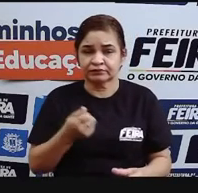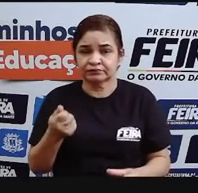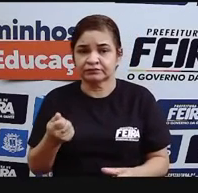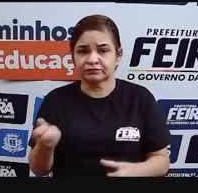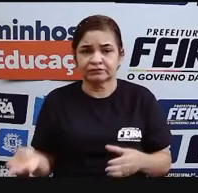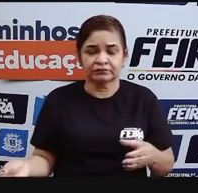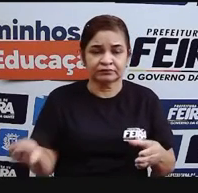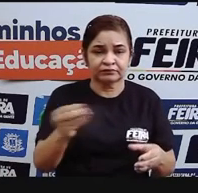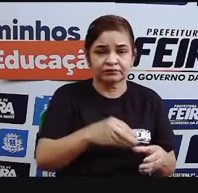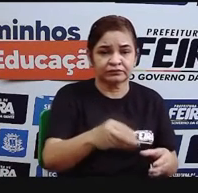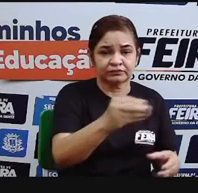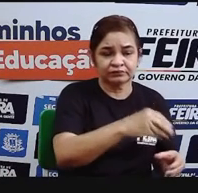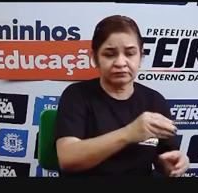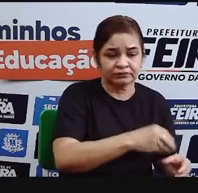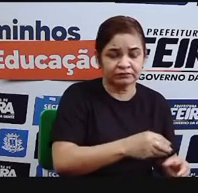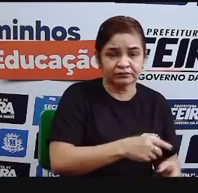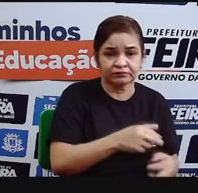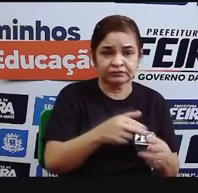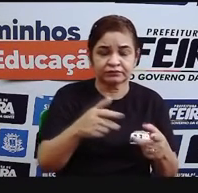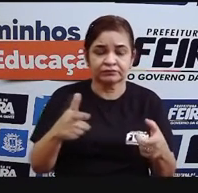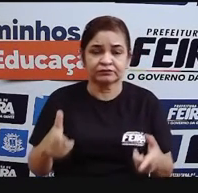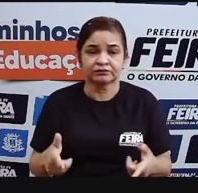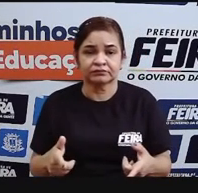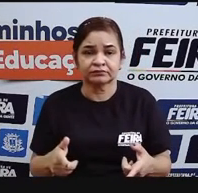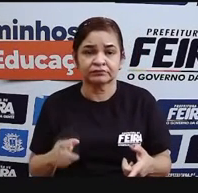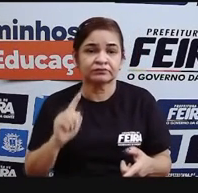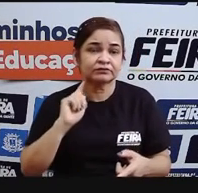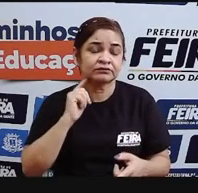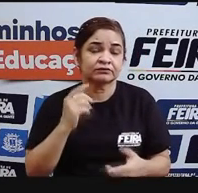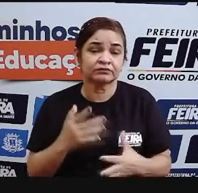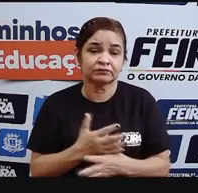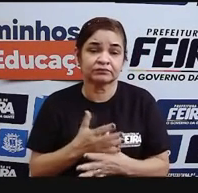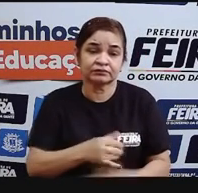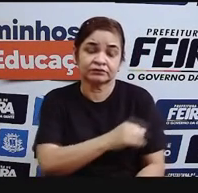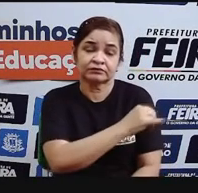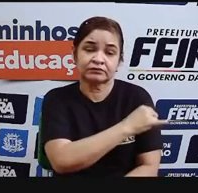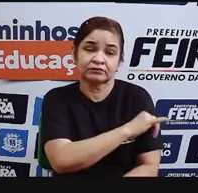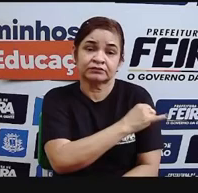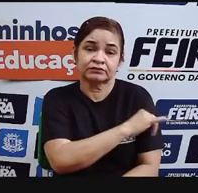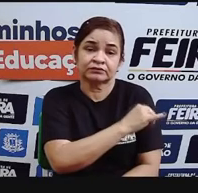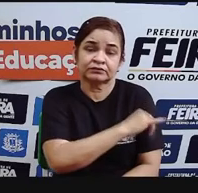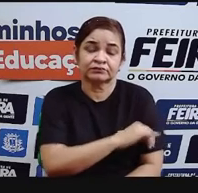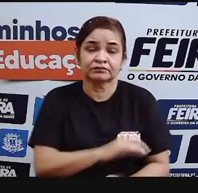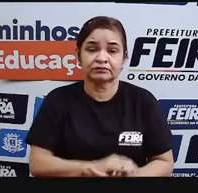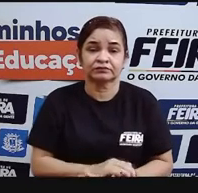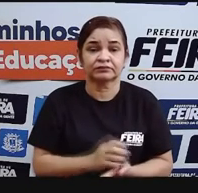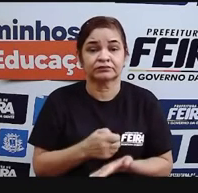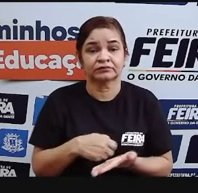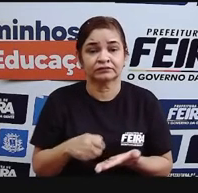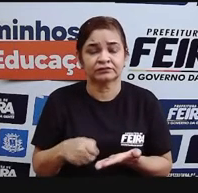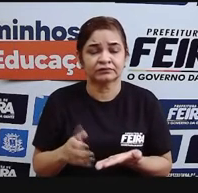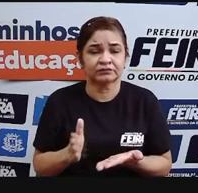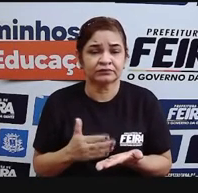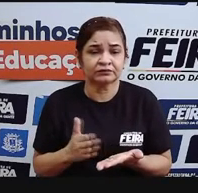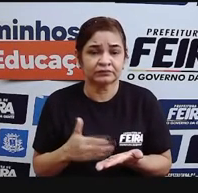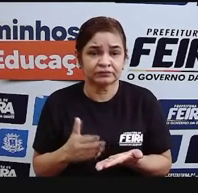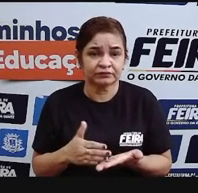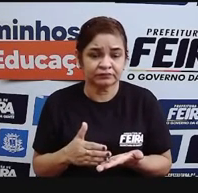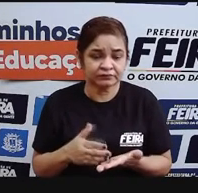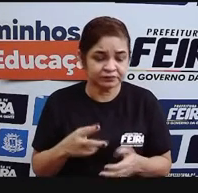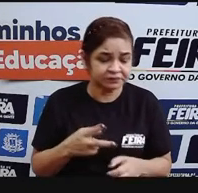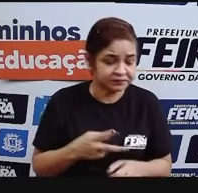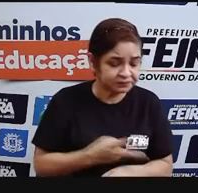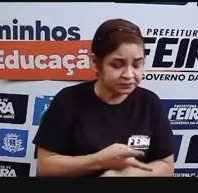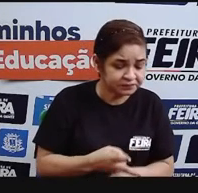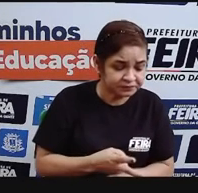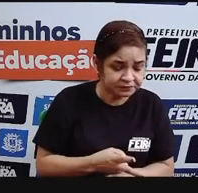coleta de materiais reciclados nos lixões do Rio de Janeiro e escrevia em cadernos que ela achava